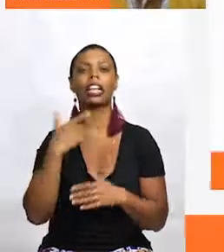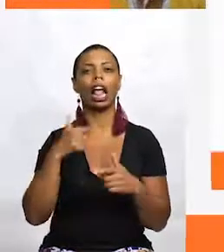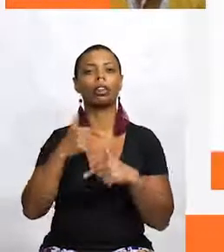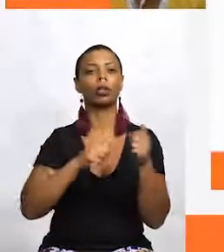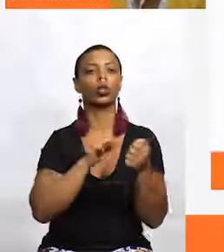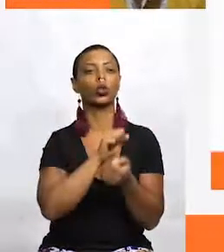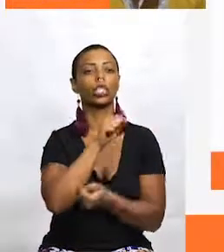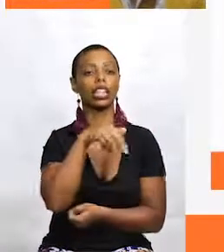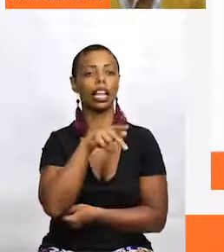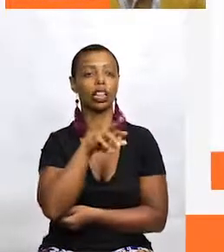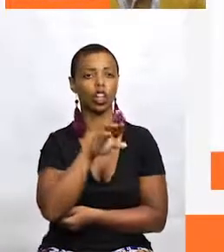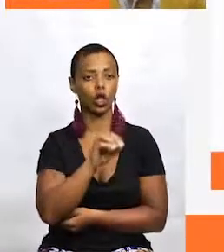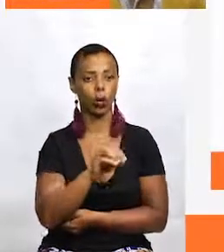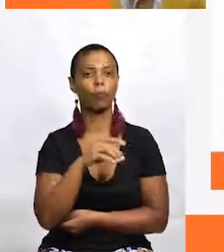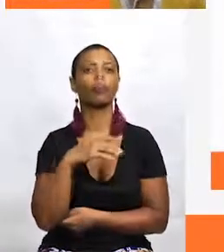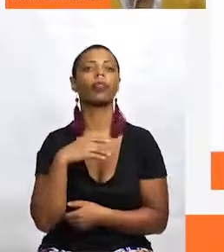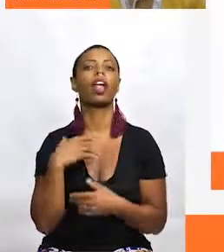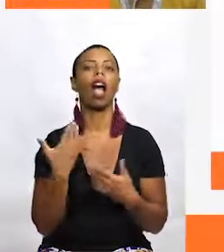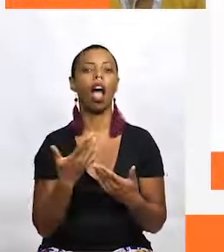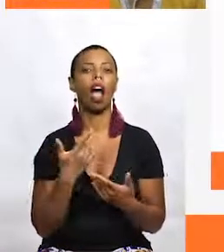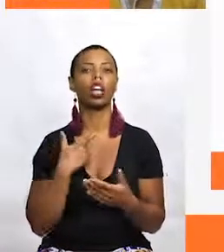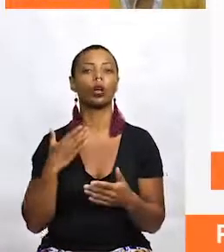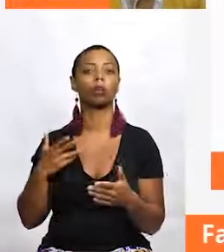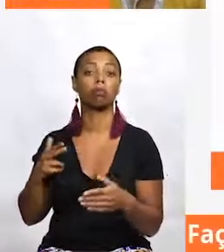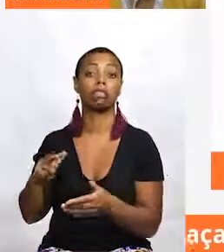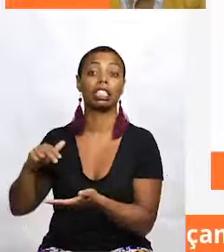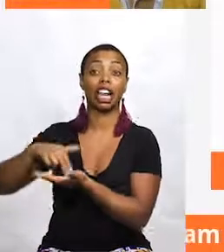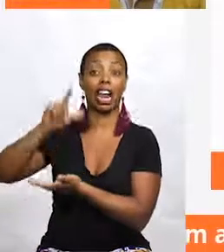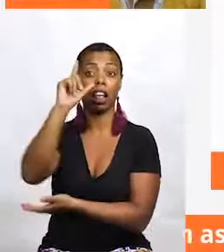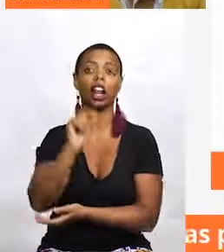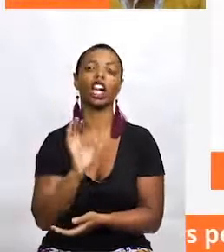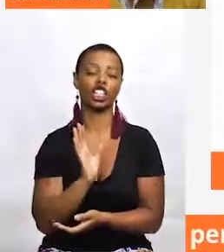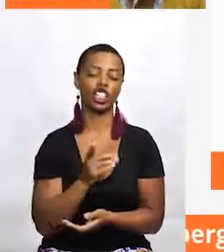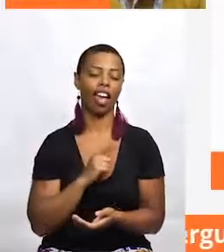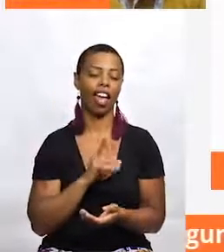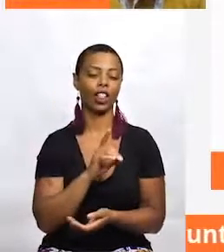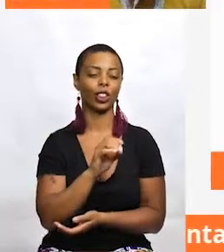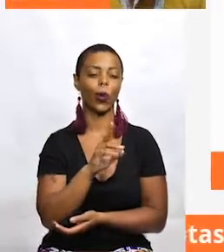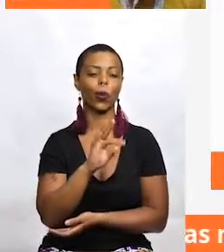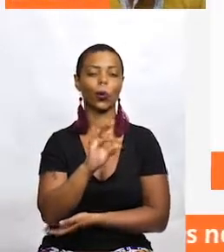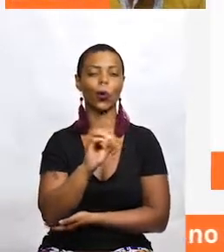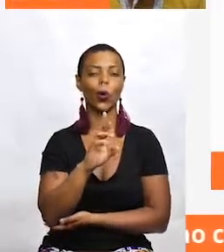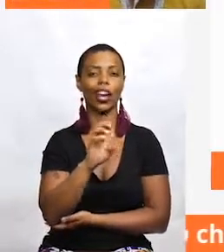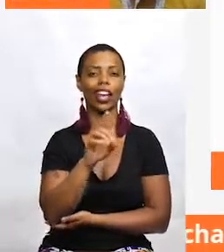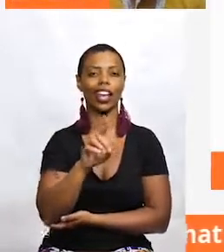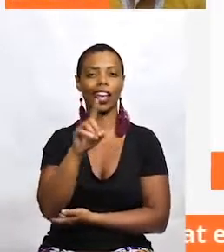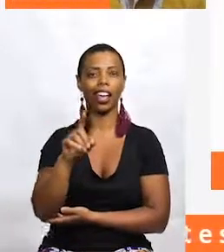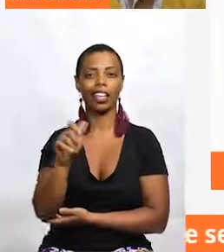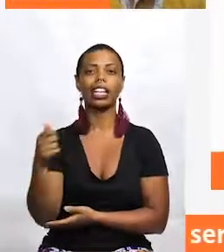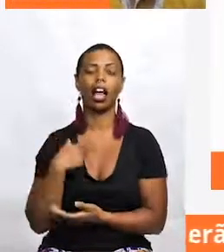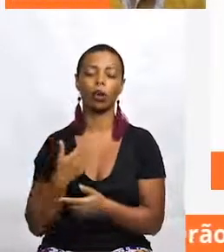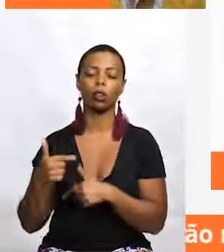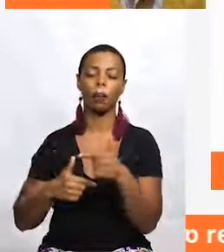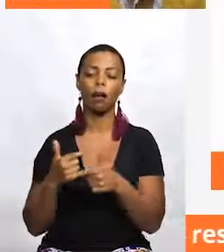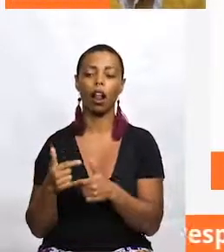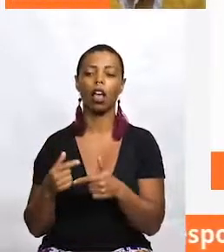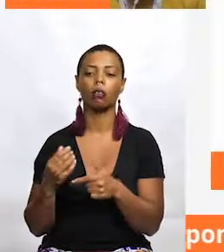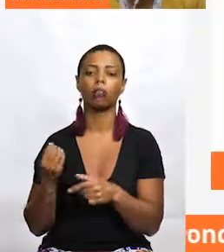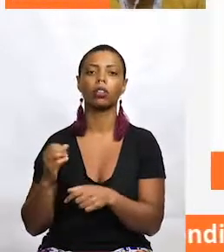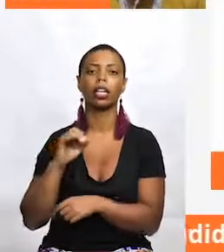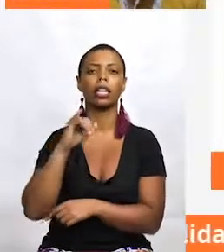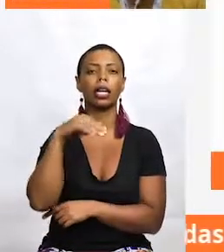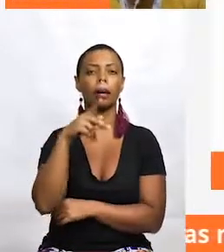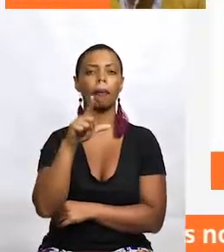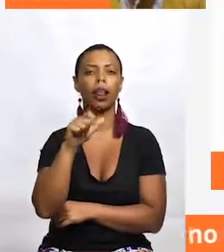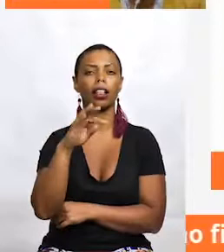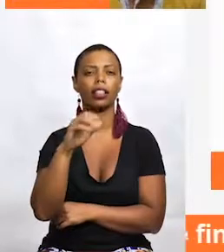na Itália doutoressa, pesquisadora doutoressa, e trabalhei com implantação iônica de boro para